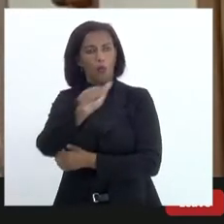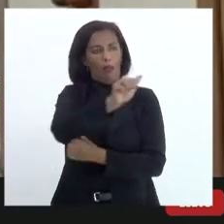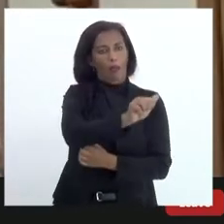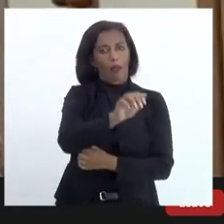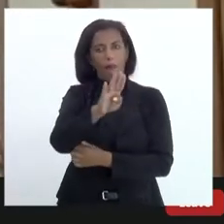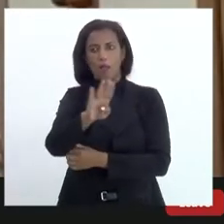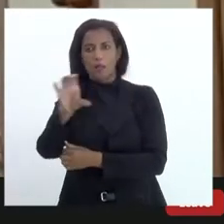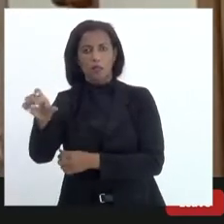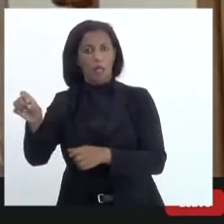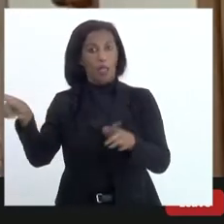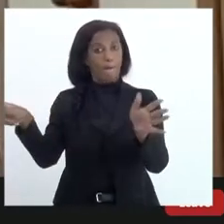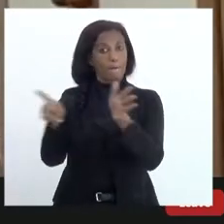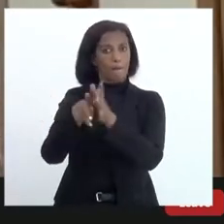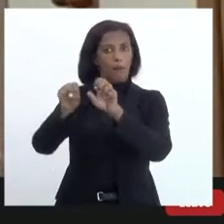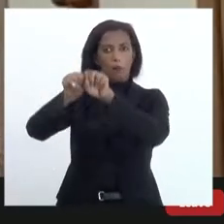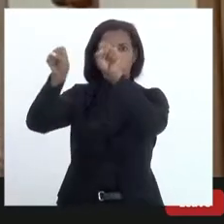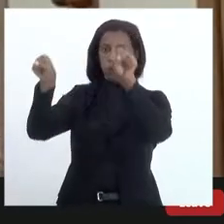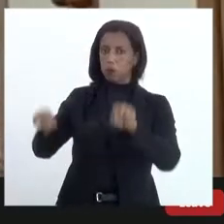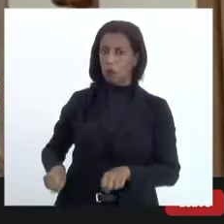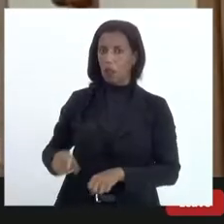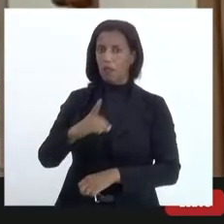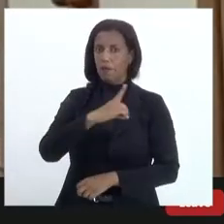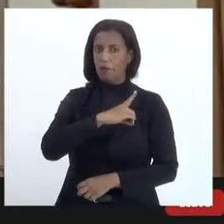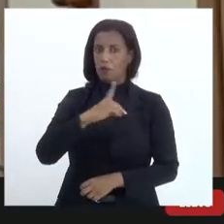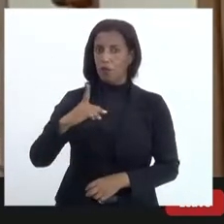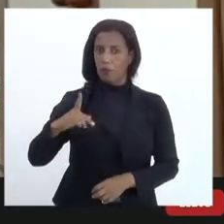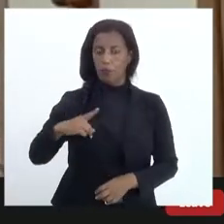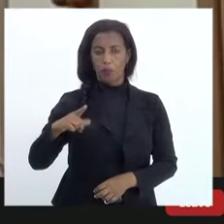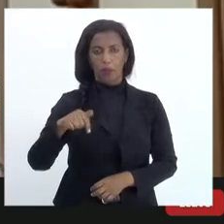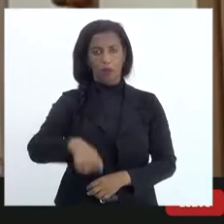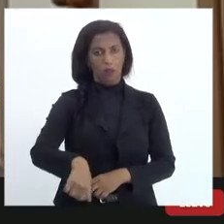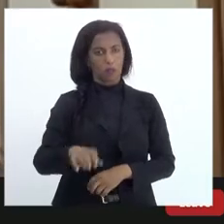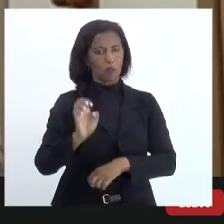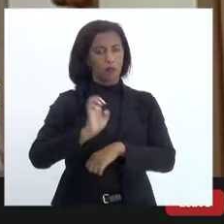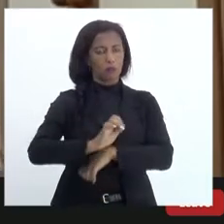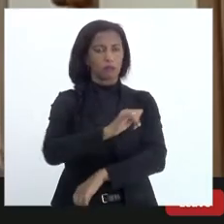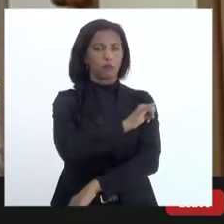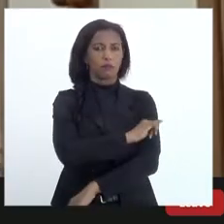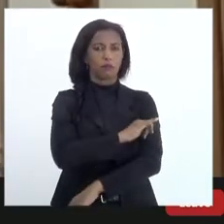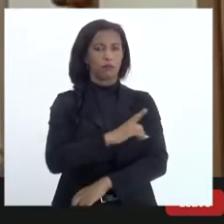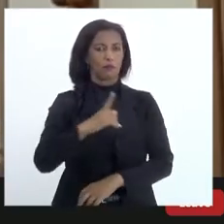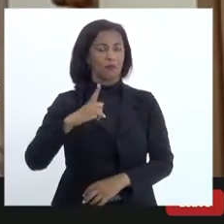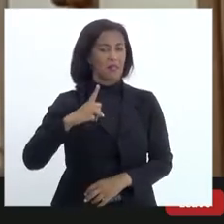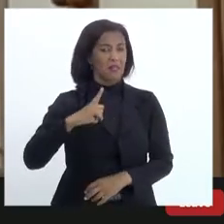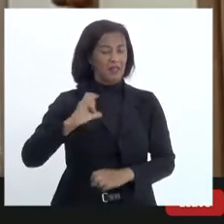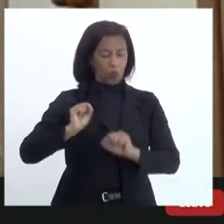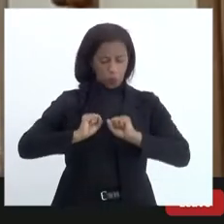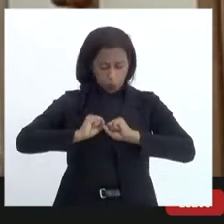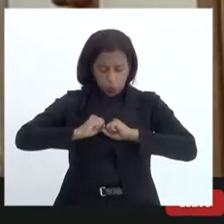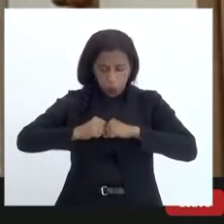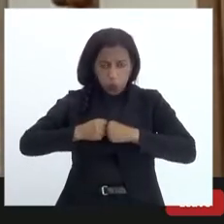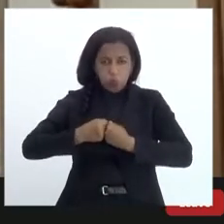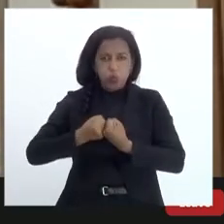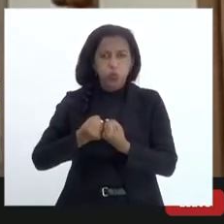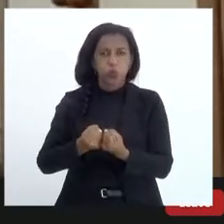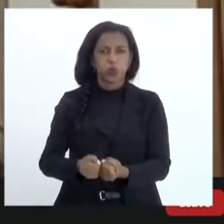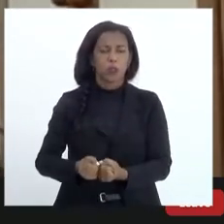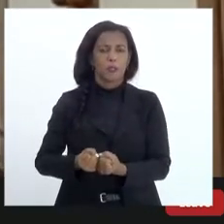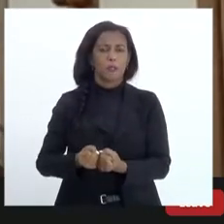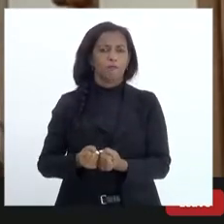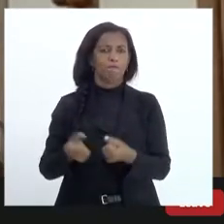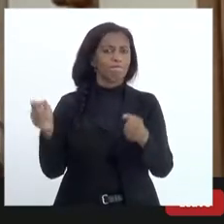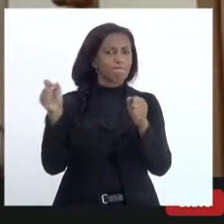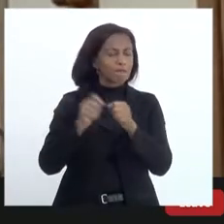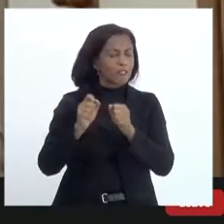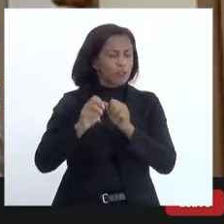do sistema. A defensoria do Rio de Janeiro, ela tem se esmerado, ela tem se, sabe, tem